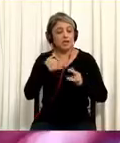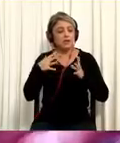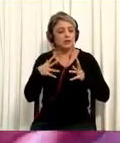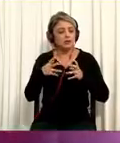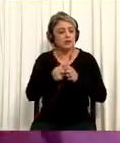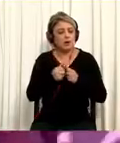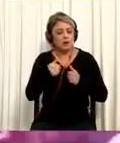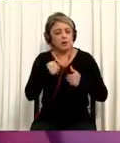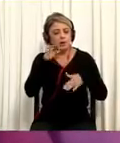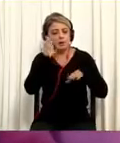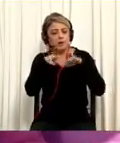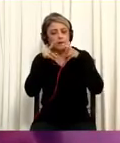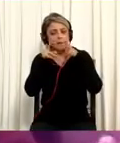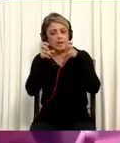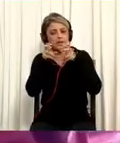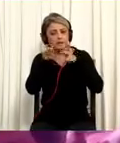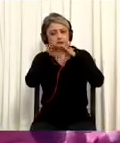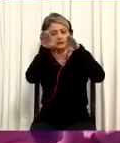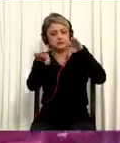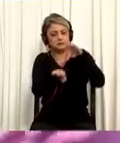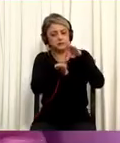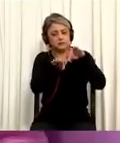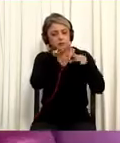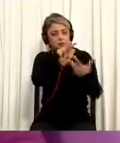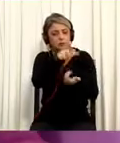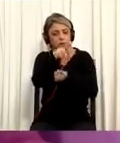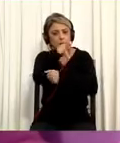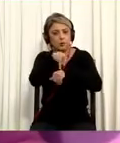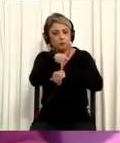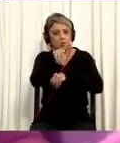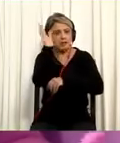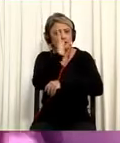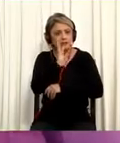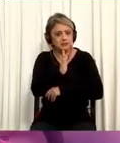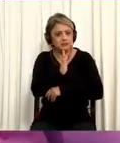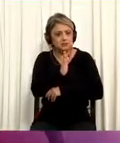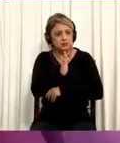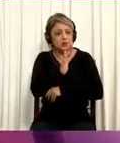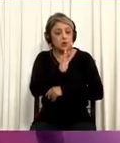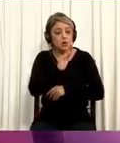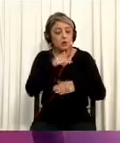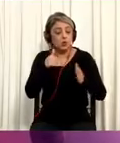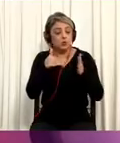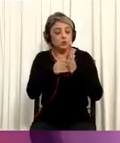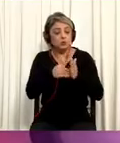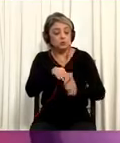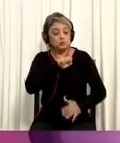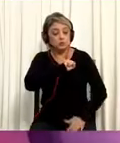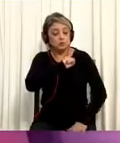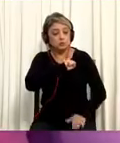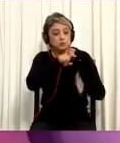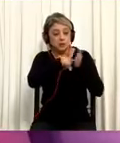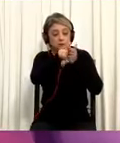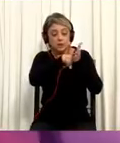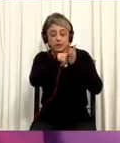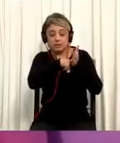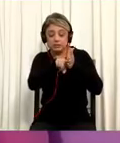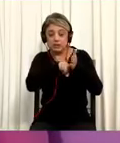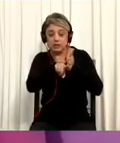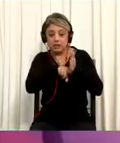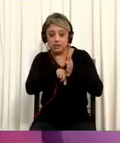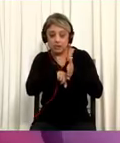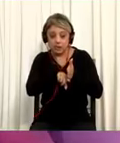a desigualdade no Brasil e no mundo é gritante, né? Os últimos dados da